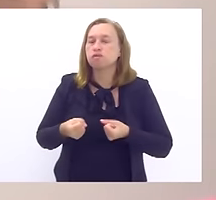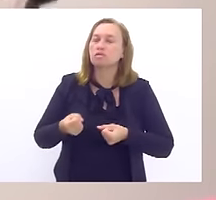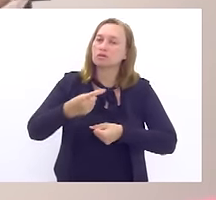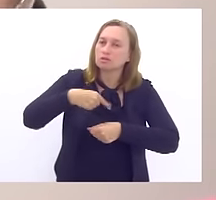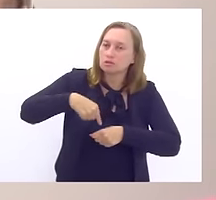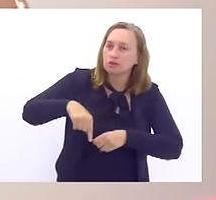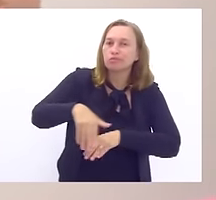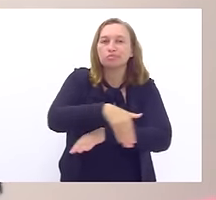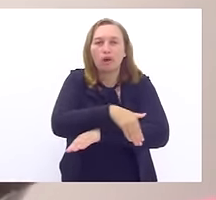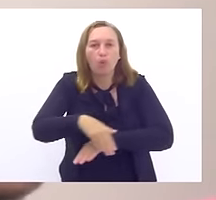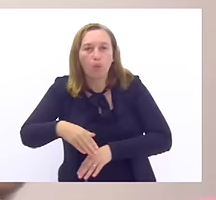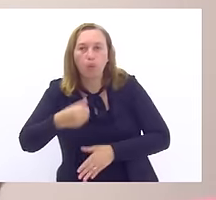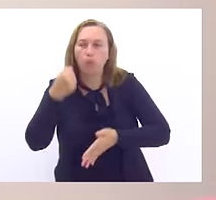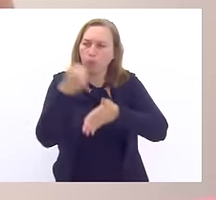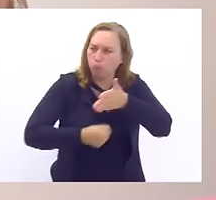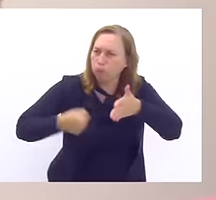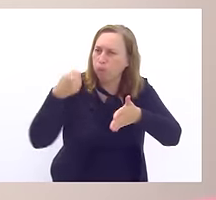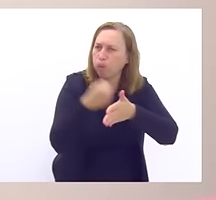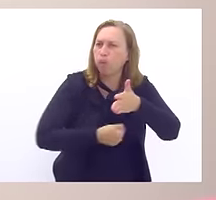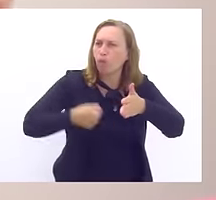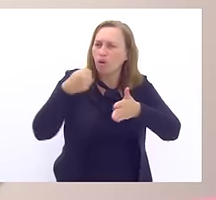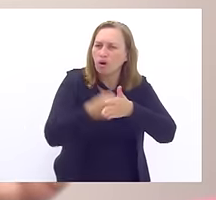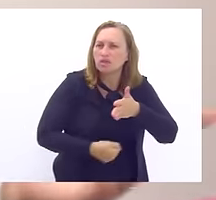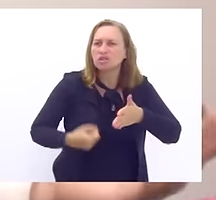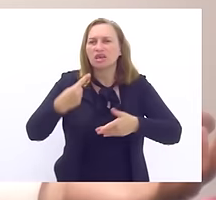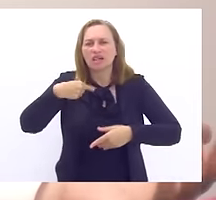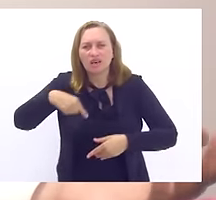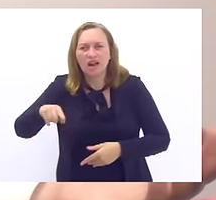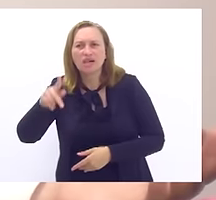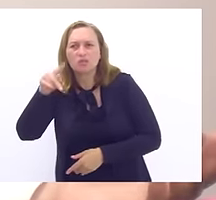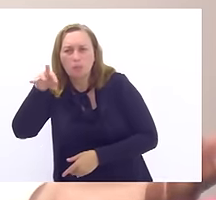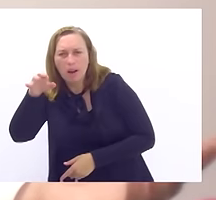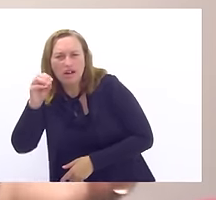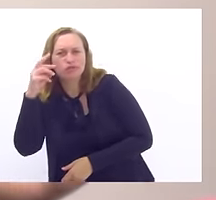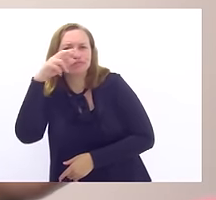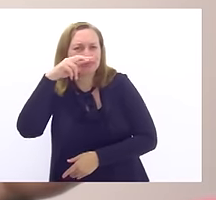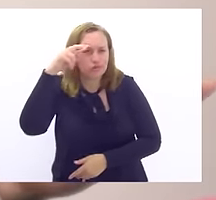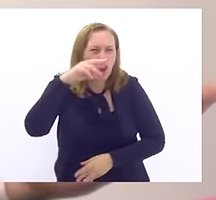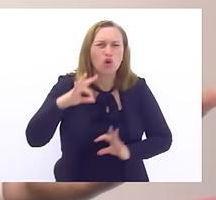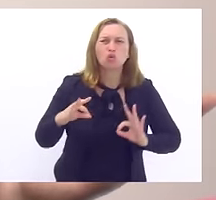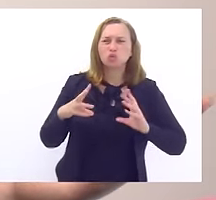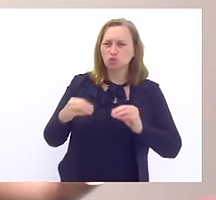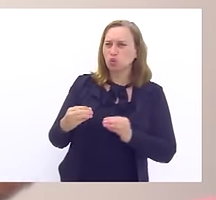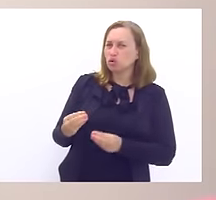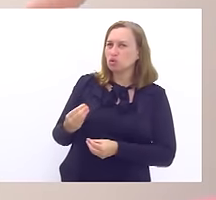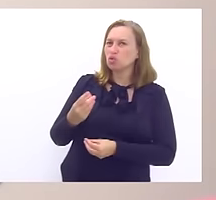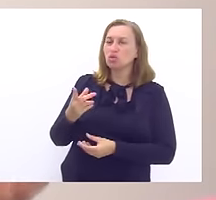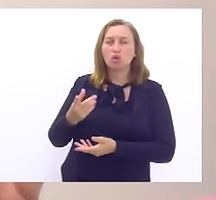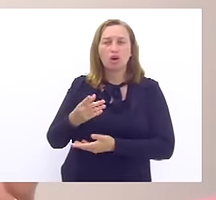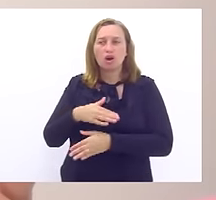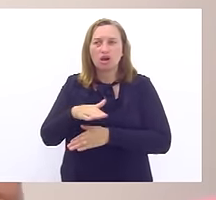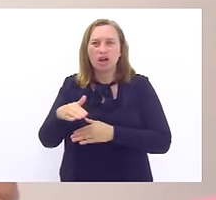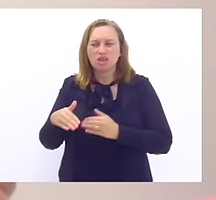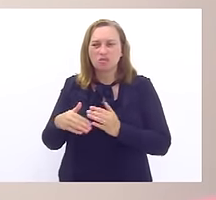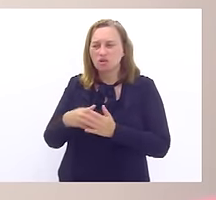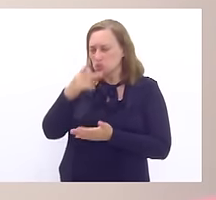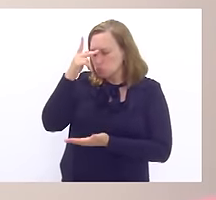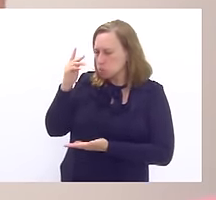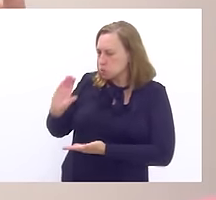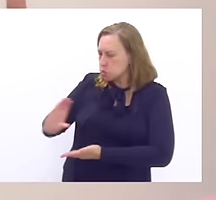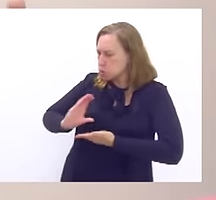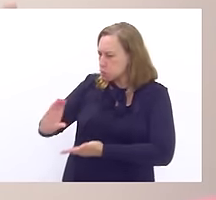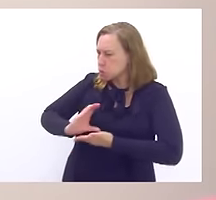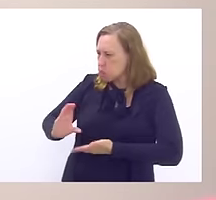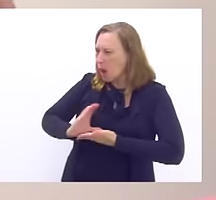rua tem que brigar tem que peitar tem que ir lá no pátio todo mundo tá ganhando dinheiro ninguém tá fazendo isso de graça para